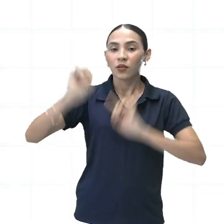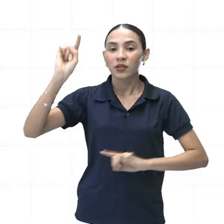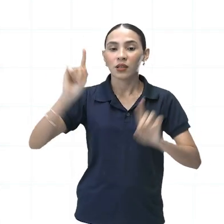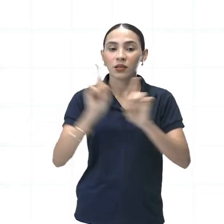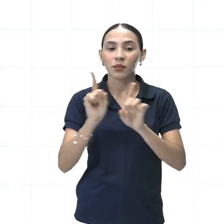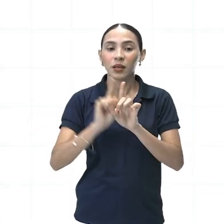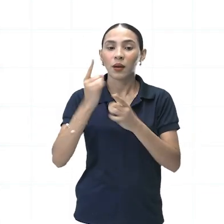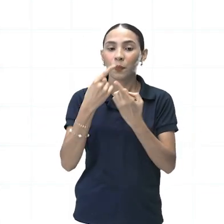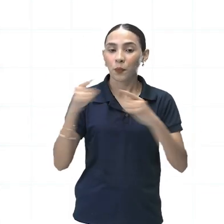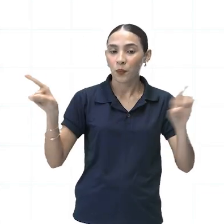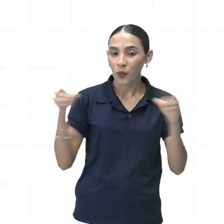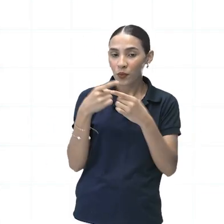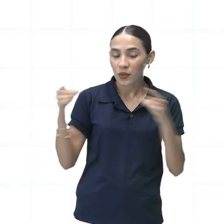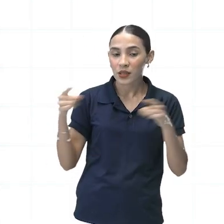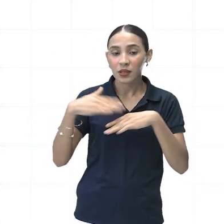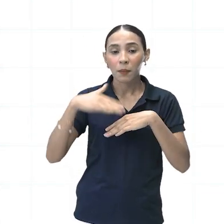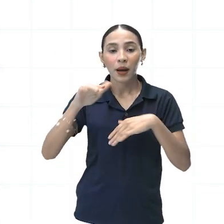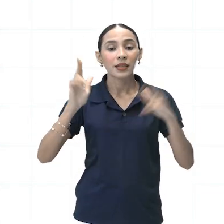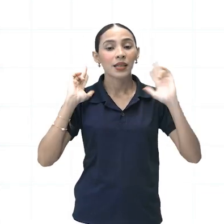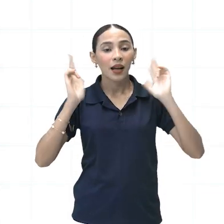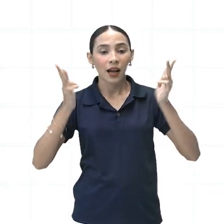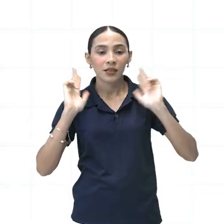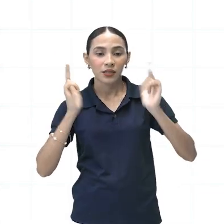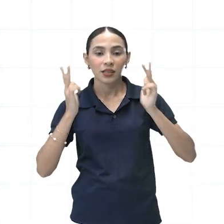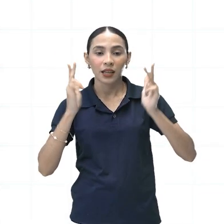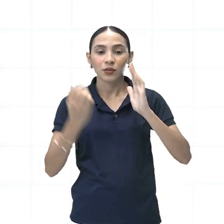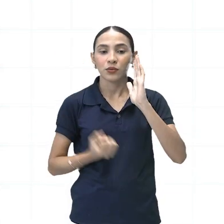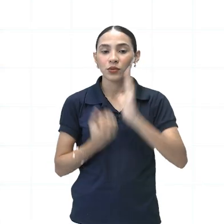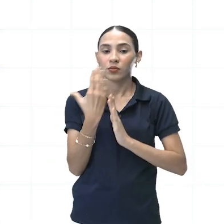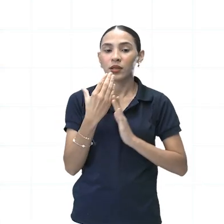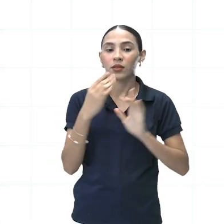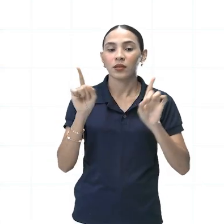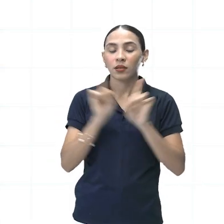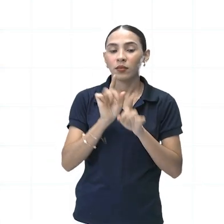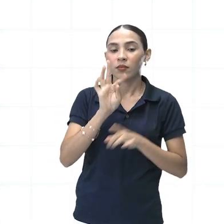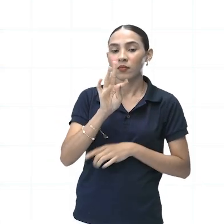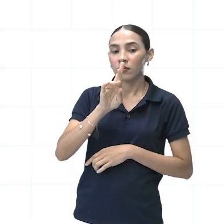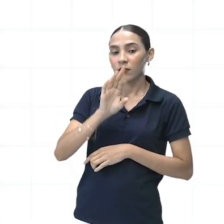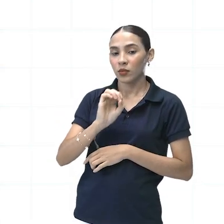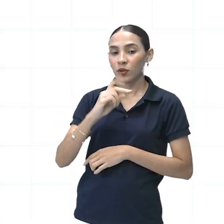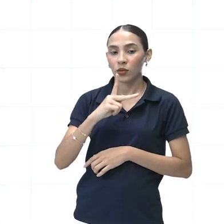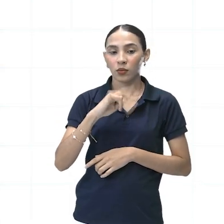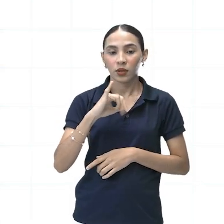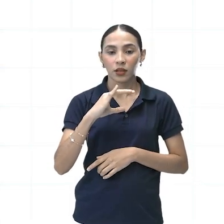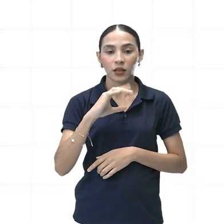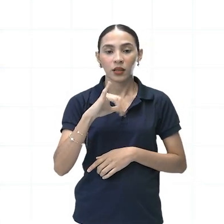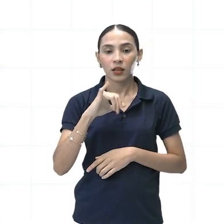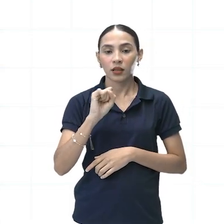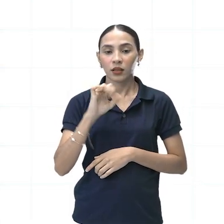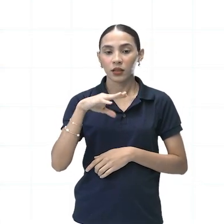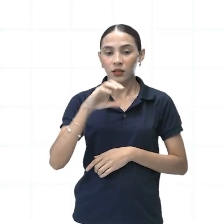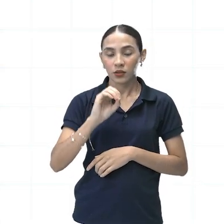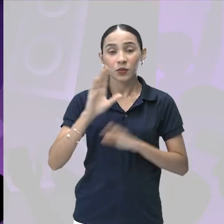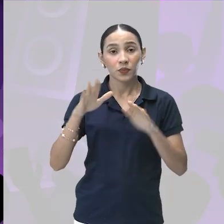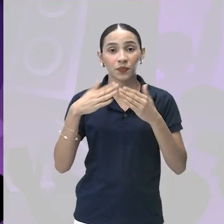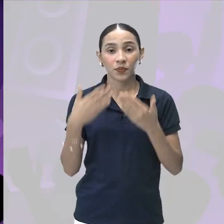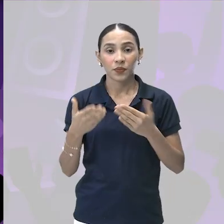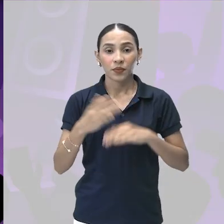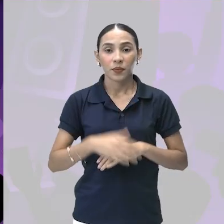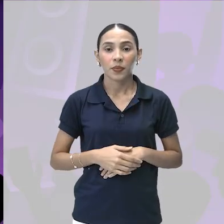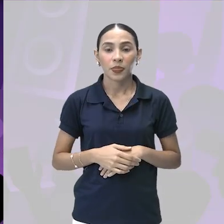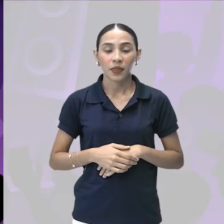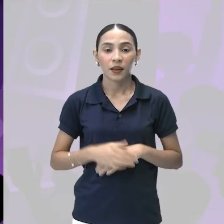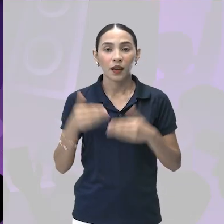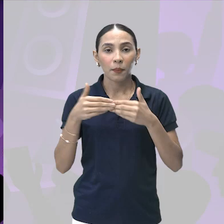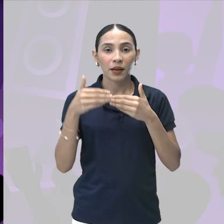inovações musicais ainda mais radicais, como o surgimento do tropicalismo. Então,